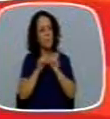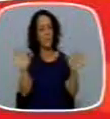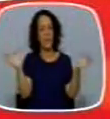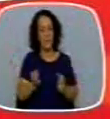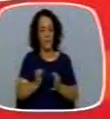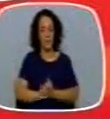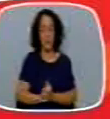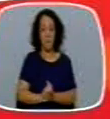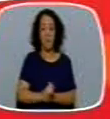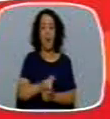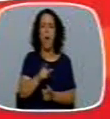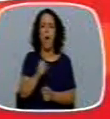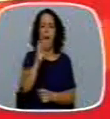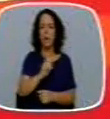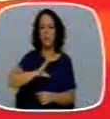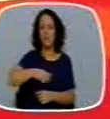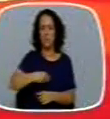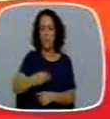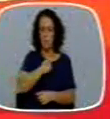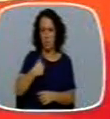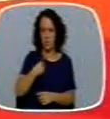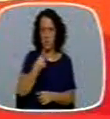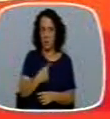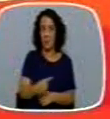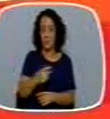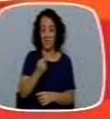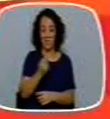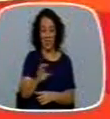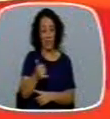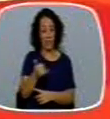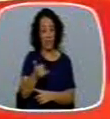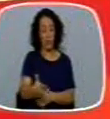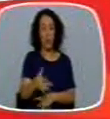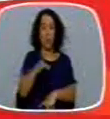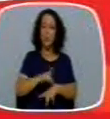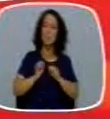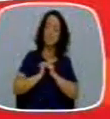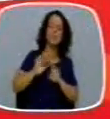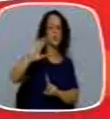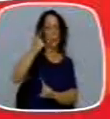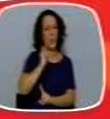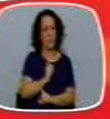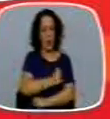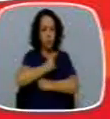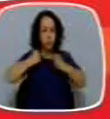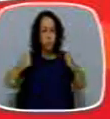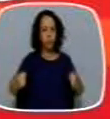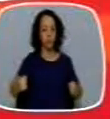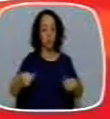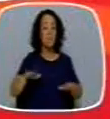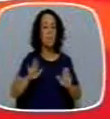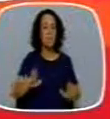Mundial de Saúde fala mesmo da obesidade enquanto epidemia do século XXI e muito, mas muito mais do que o